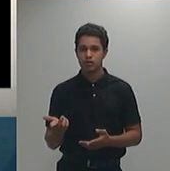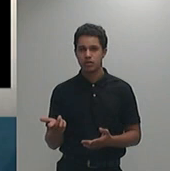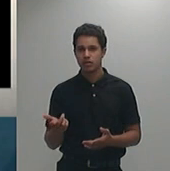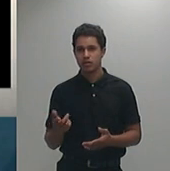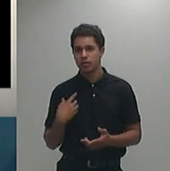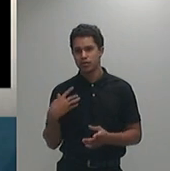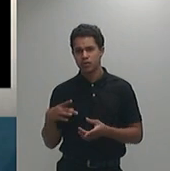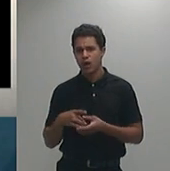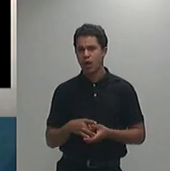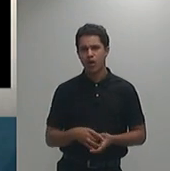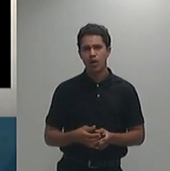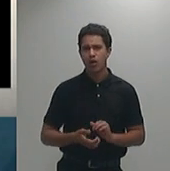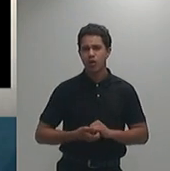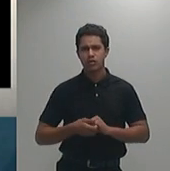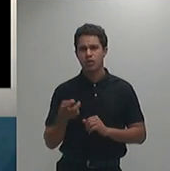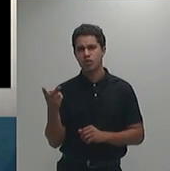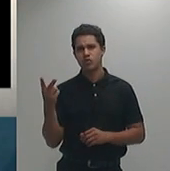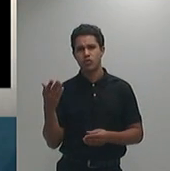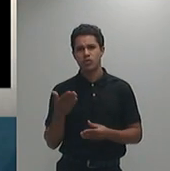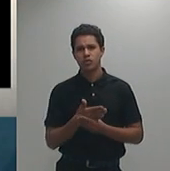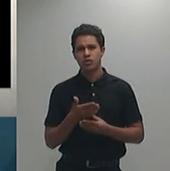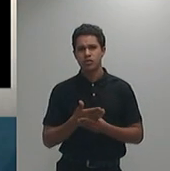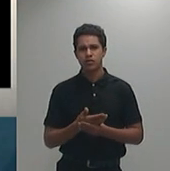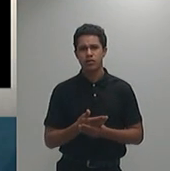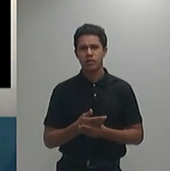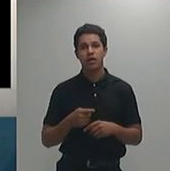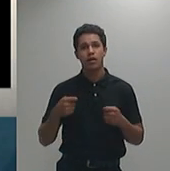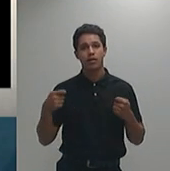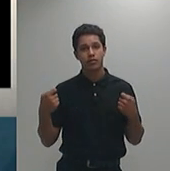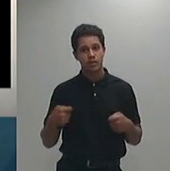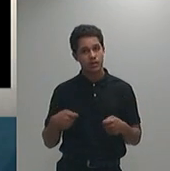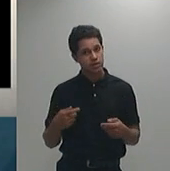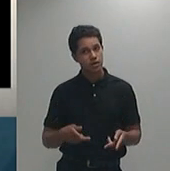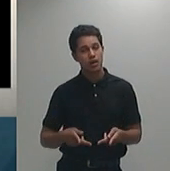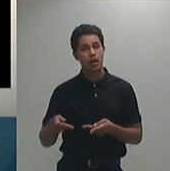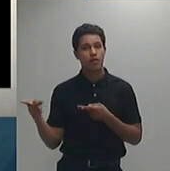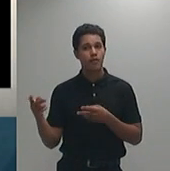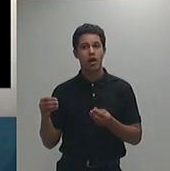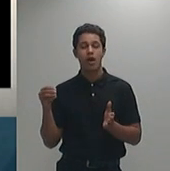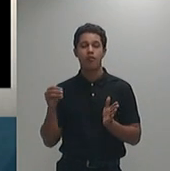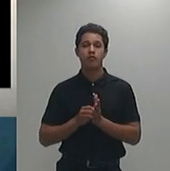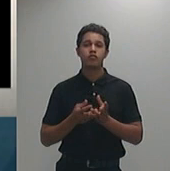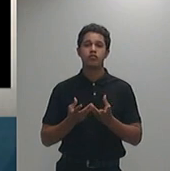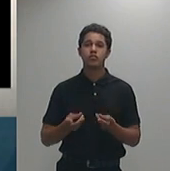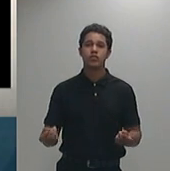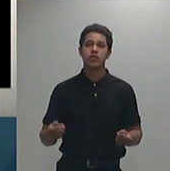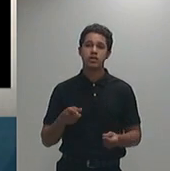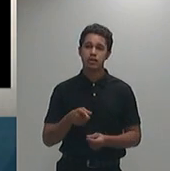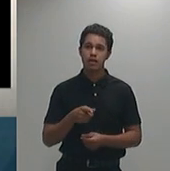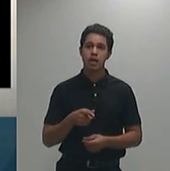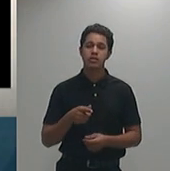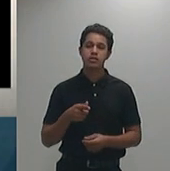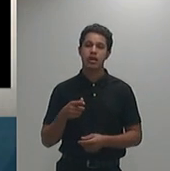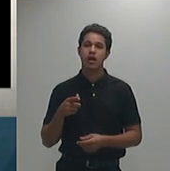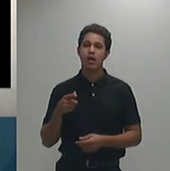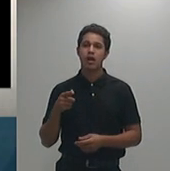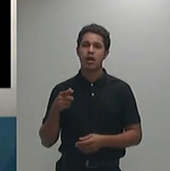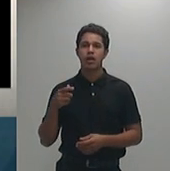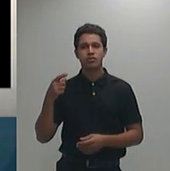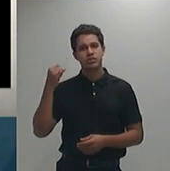conciliar esses dois procedimentos deve levar à extinção desta arbitragem movida